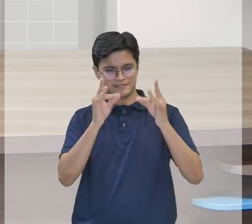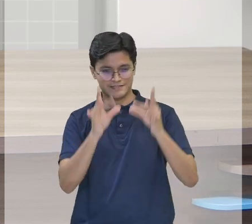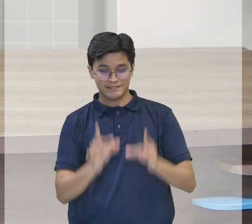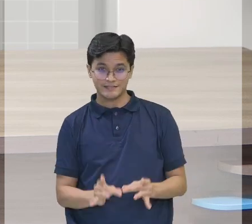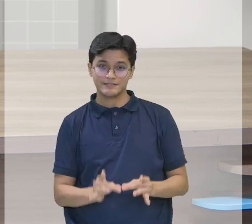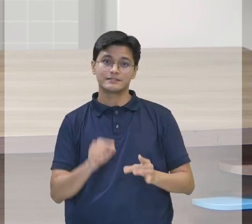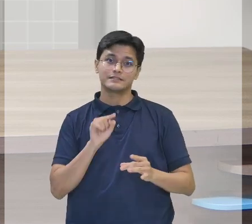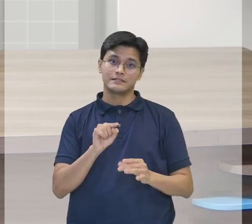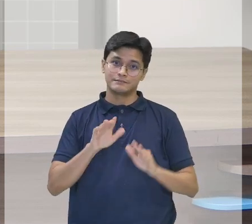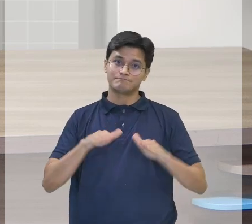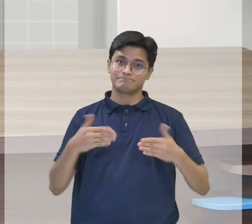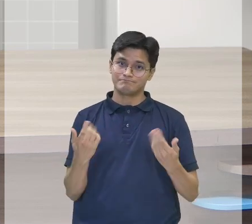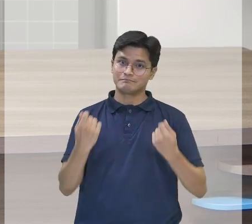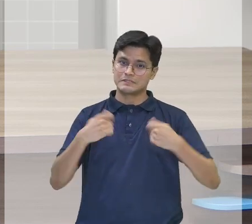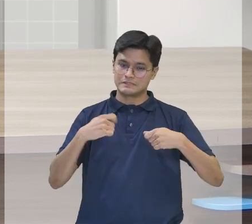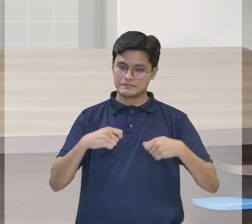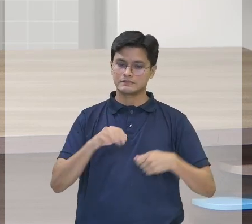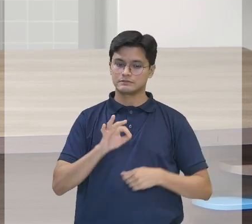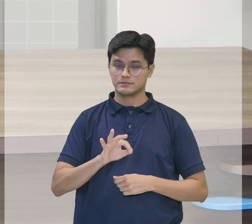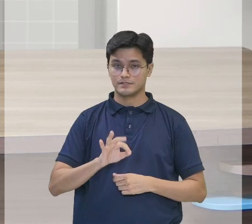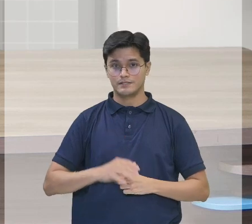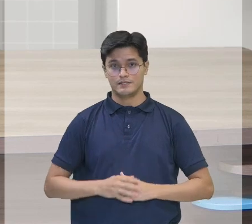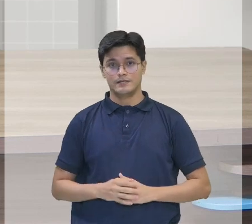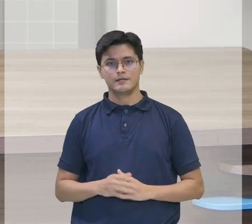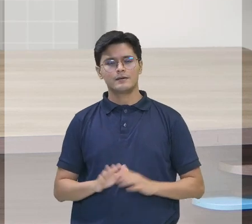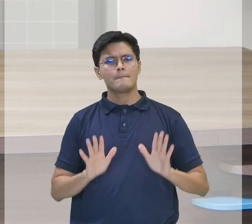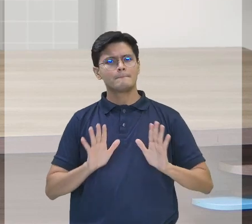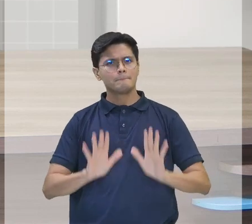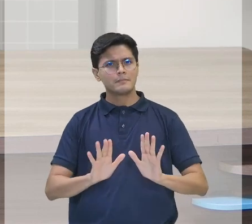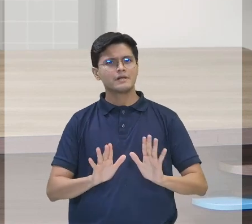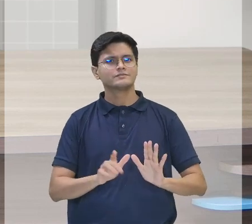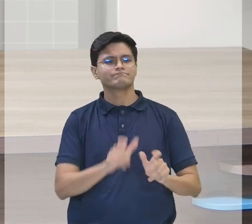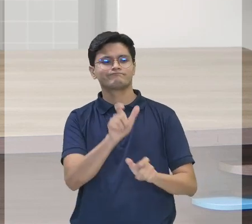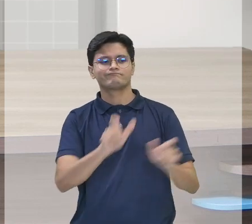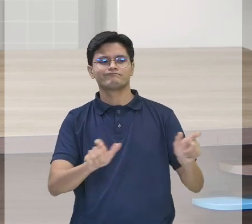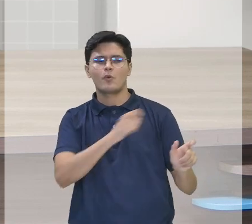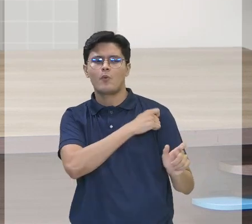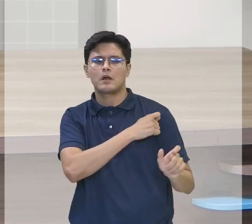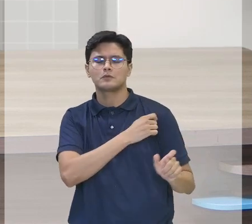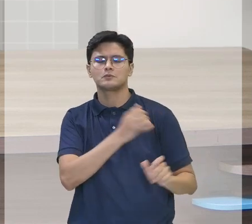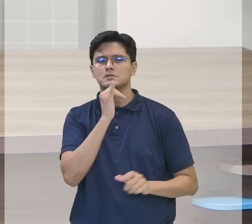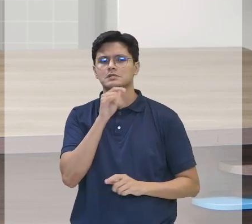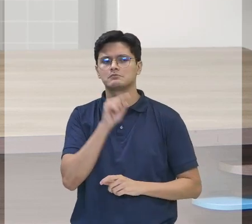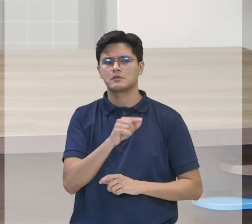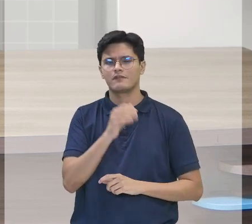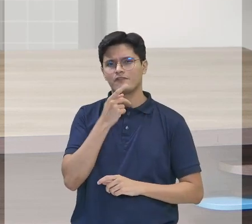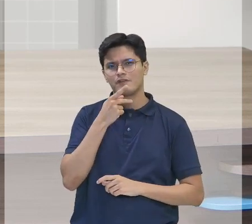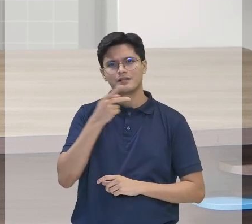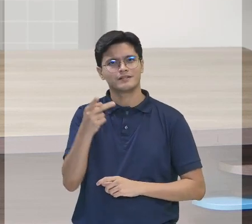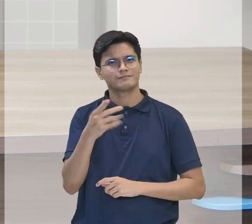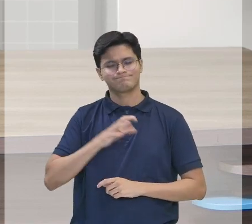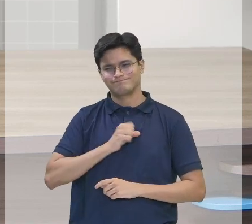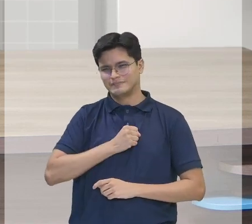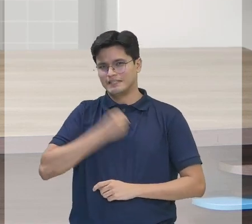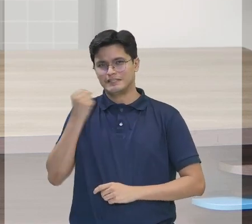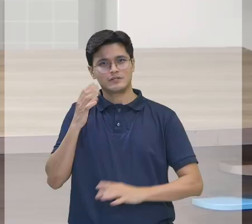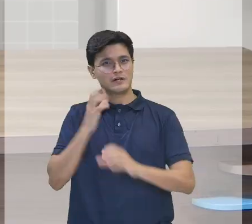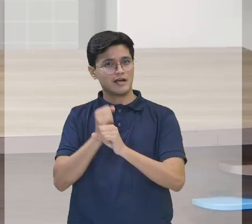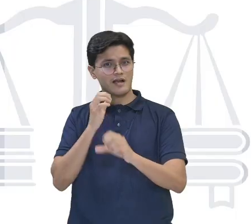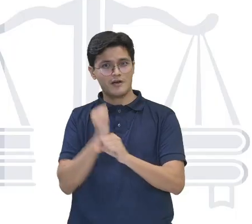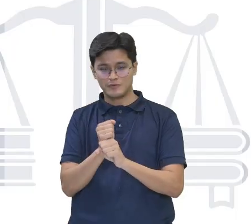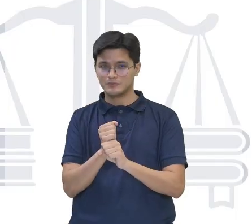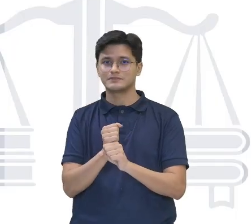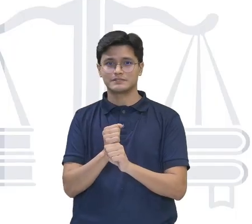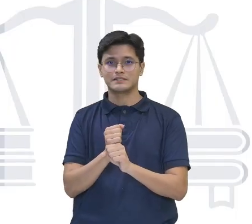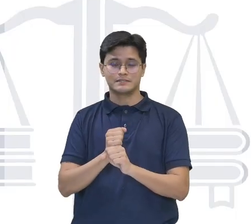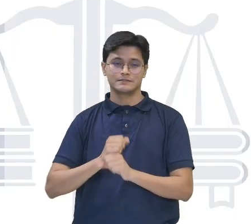sai tudo errado. Mas esse estudante, olha só, ele disse: eu tenho ódio de cálculo estequiométrico. E o outro falou assim, olha